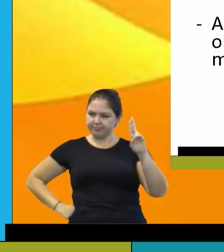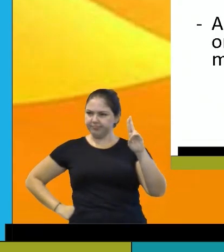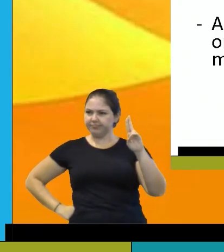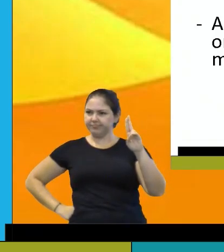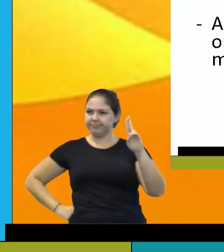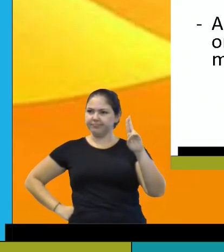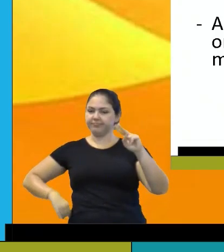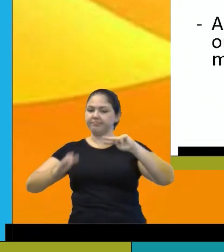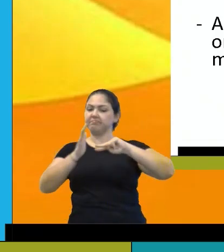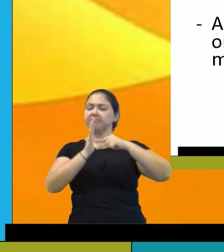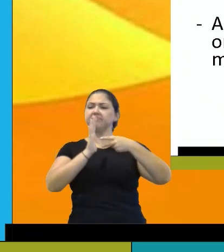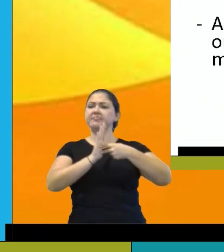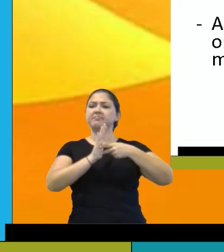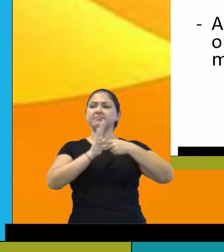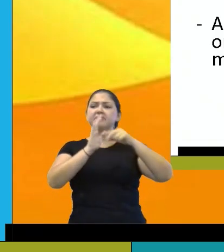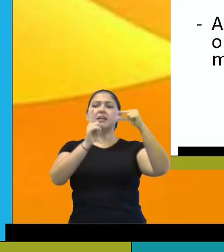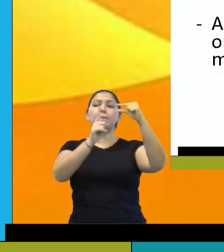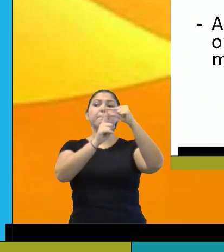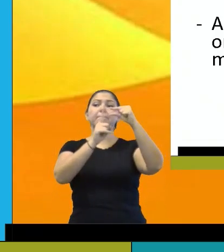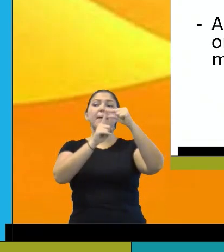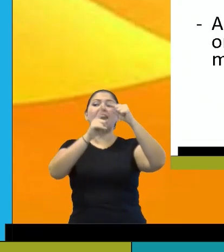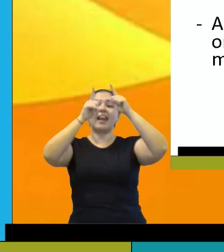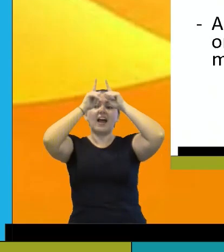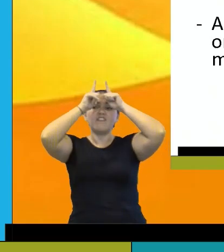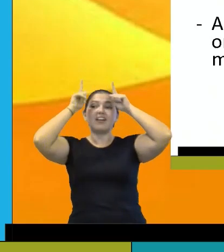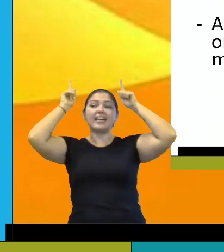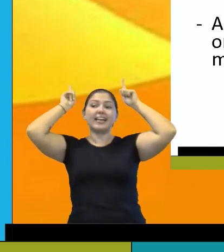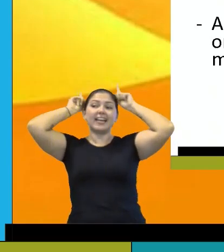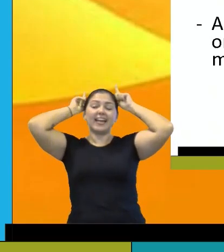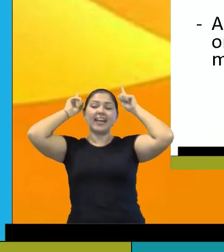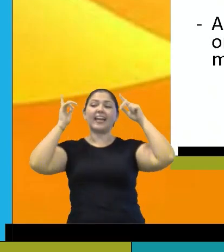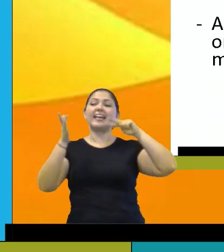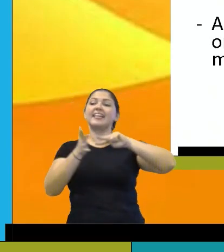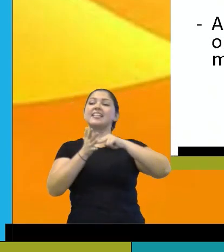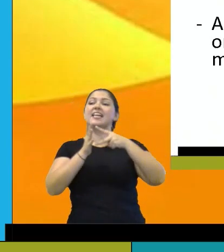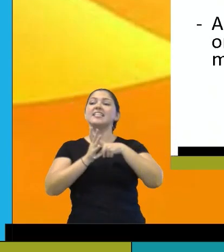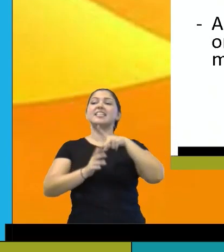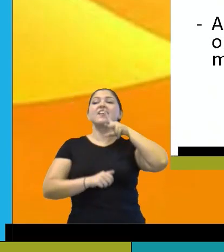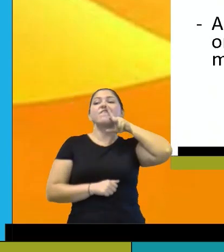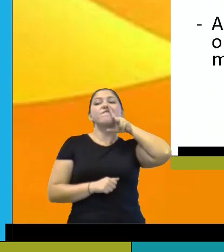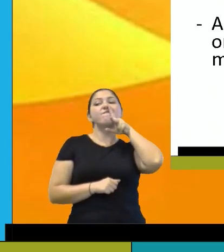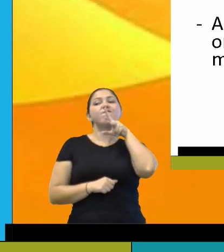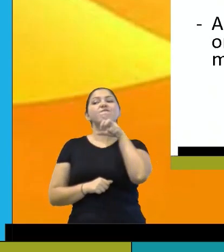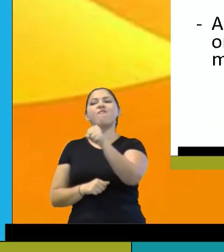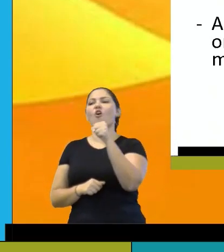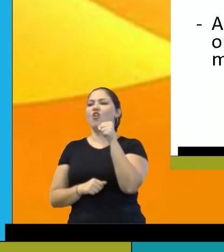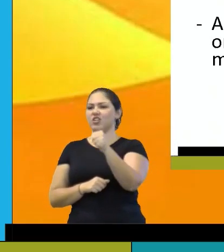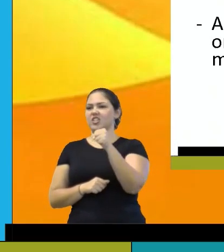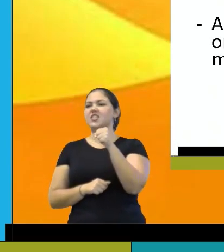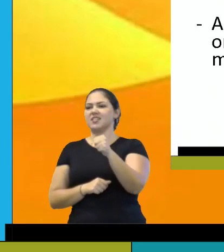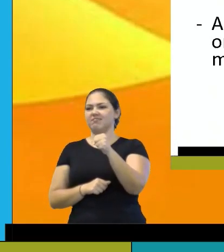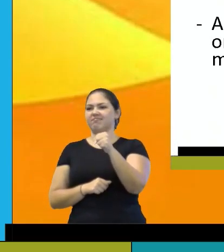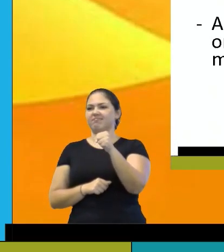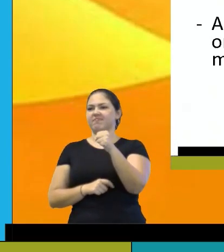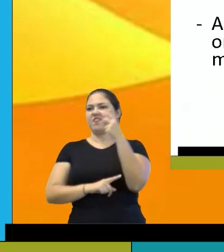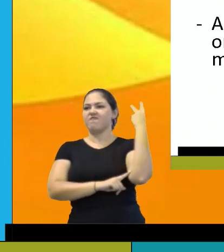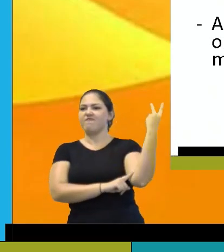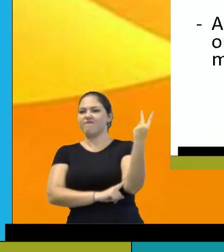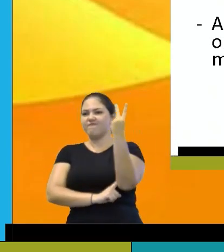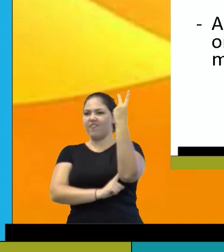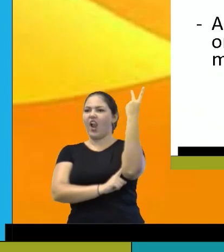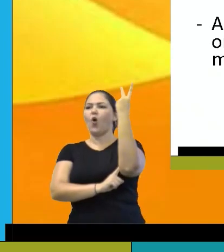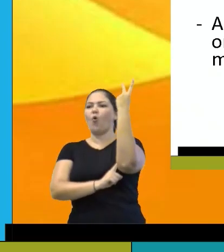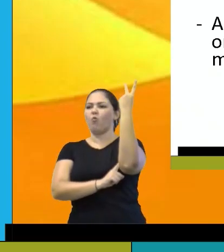do sentido grego, o sentido grego de força, valor, qualidade de lutador e